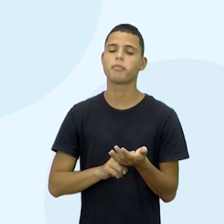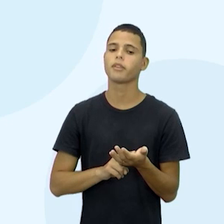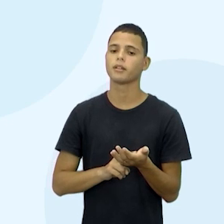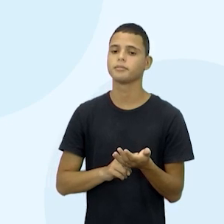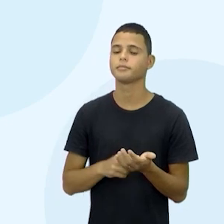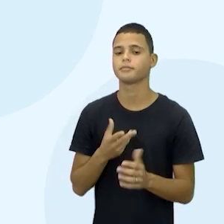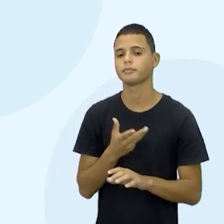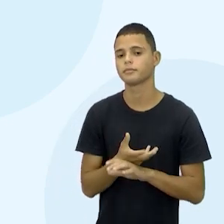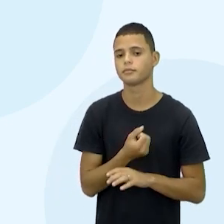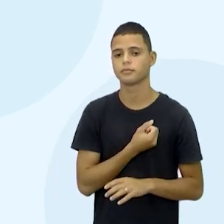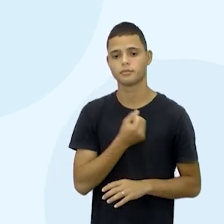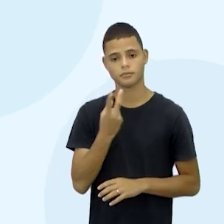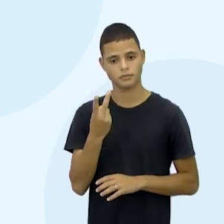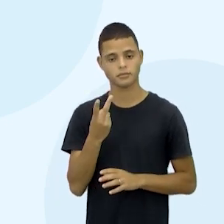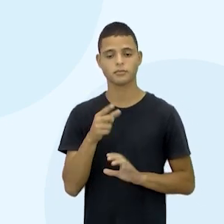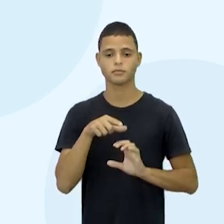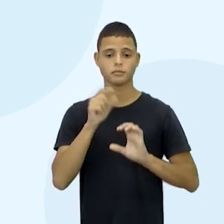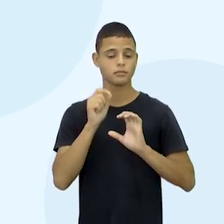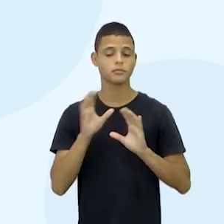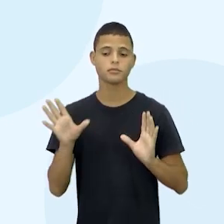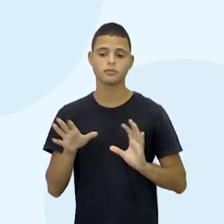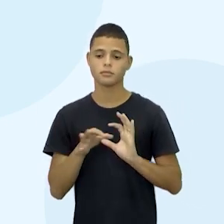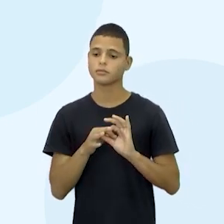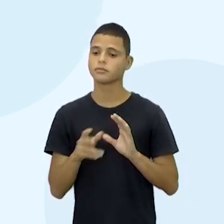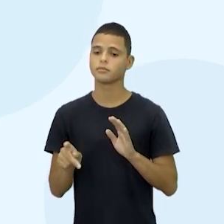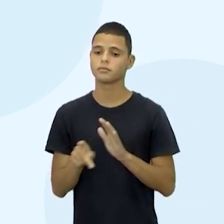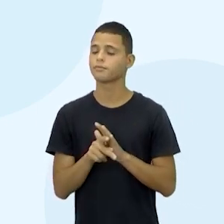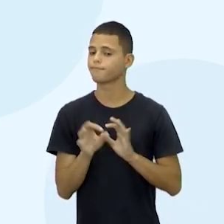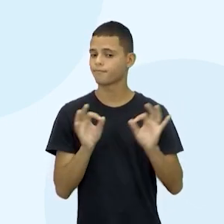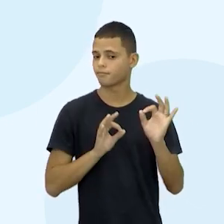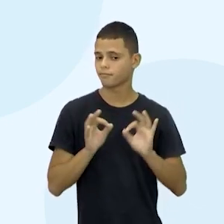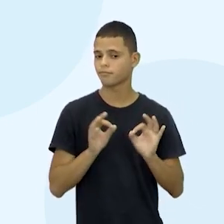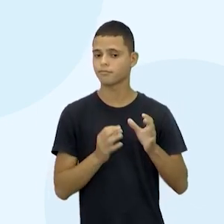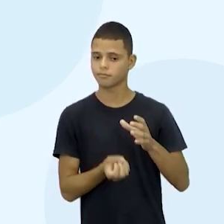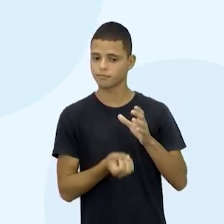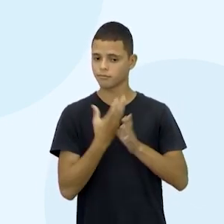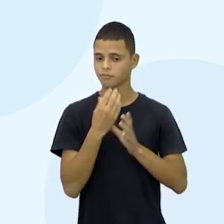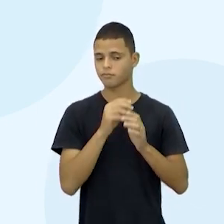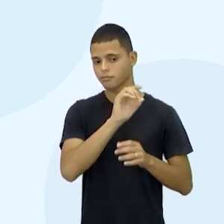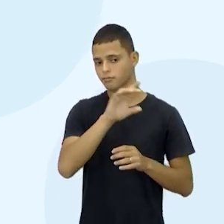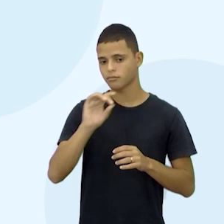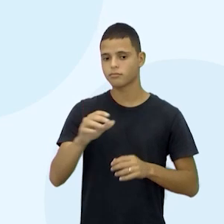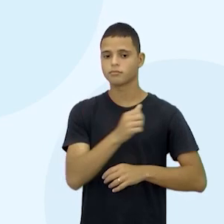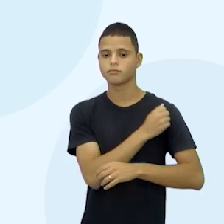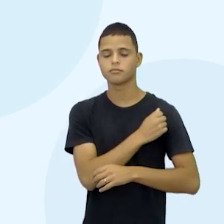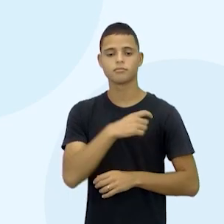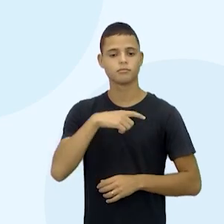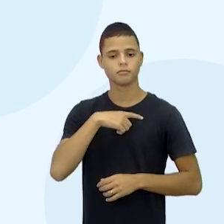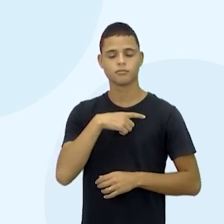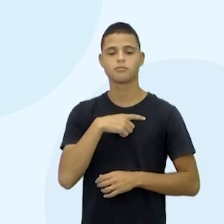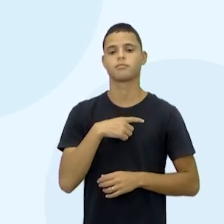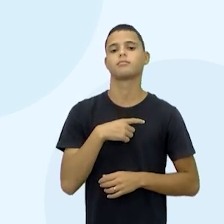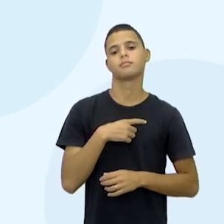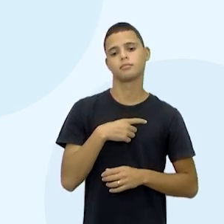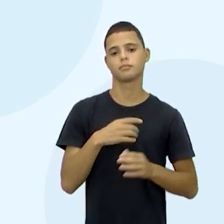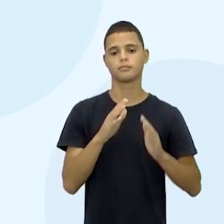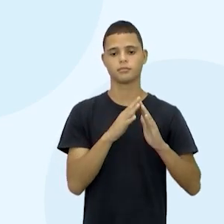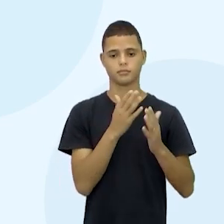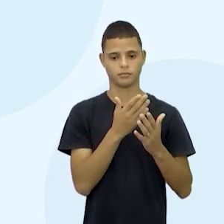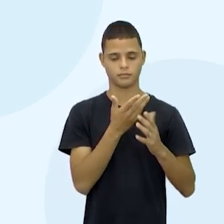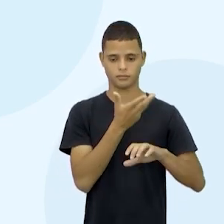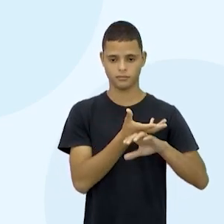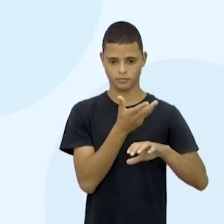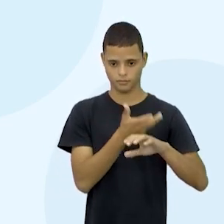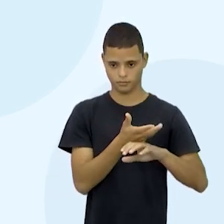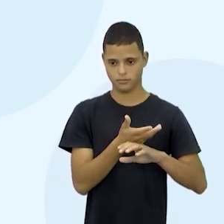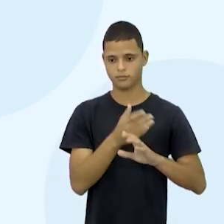componente 2, a conexão empreendedora, para compor um conjunto de produções que cada estudante leva desta unidade curricular.